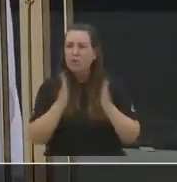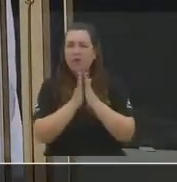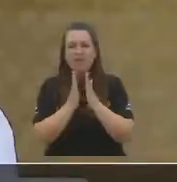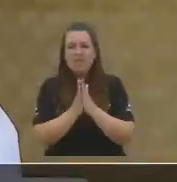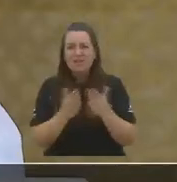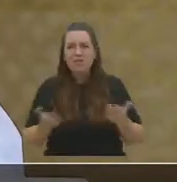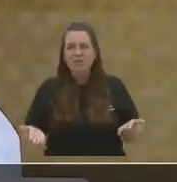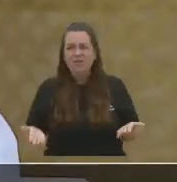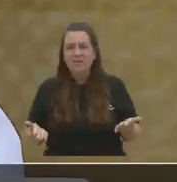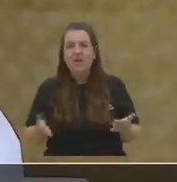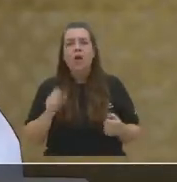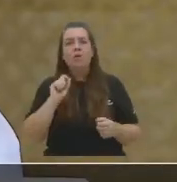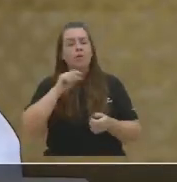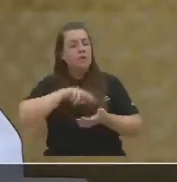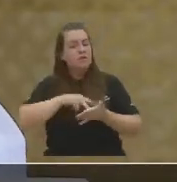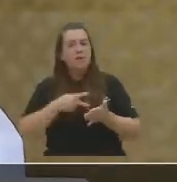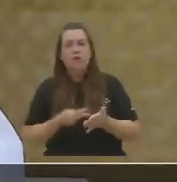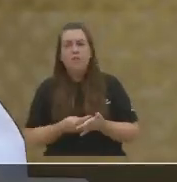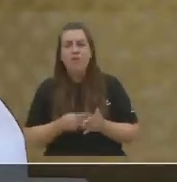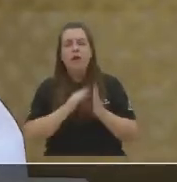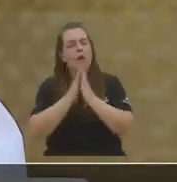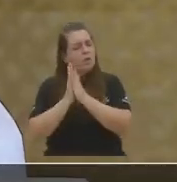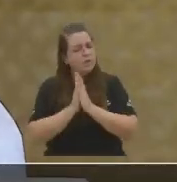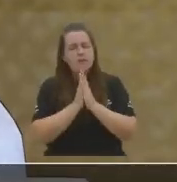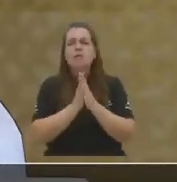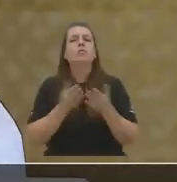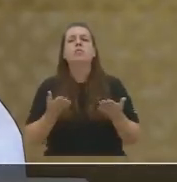oração, o que significa orar.